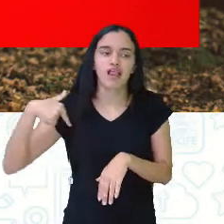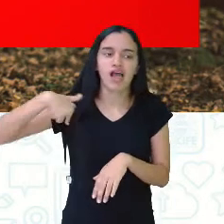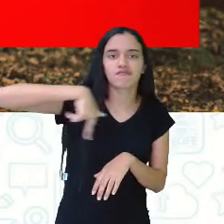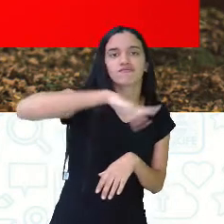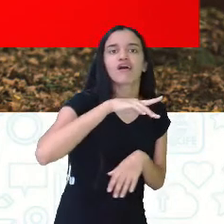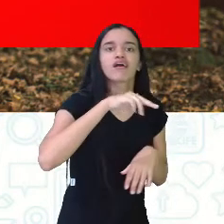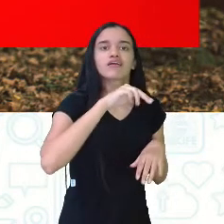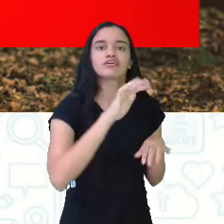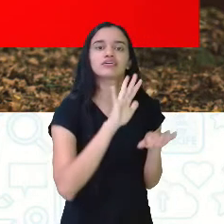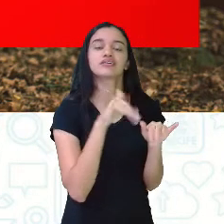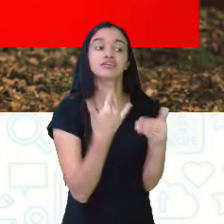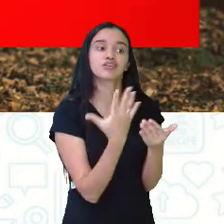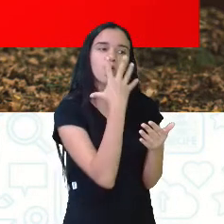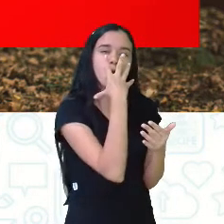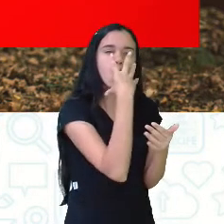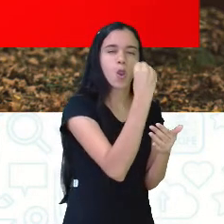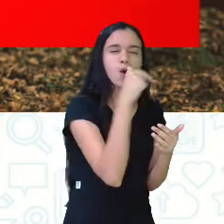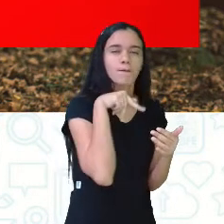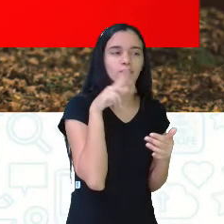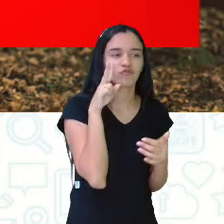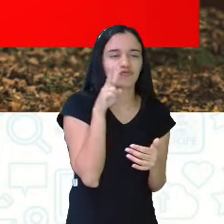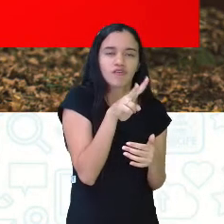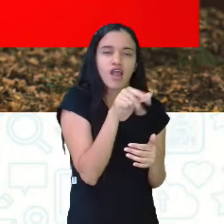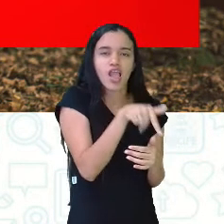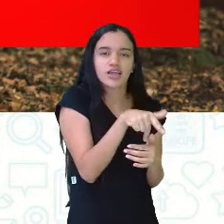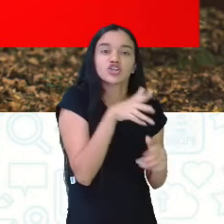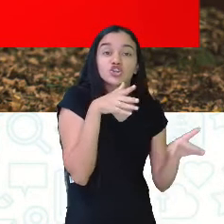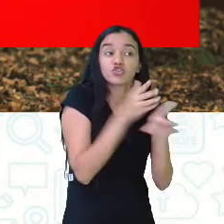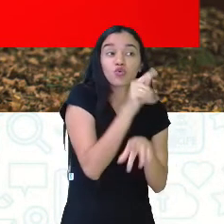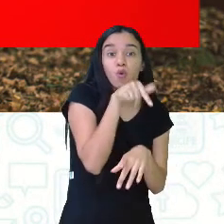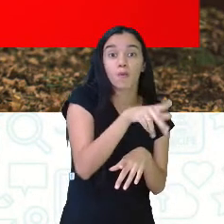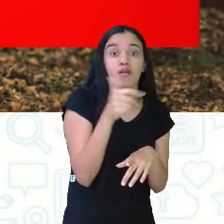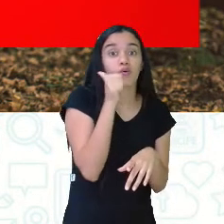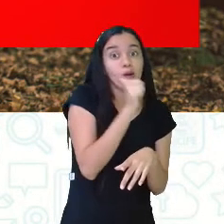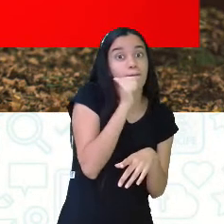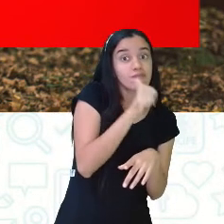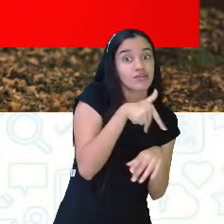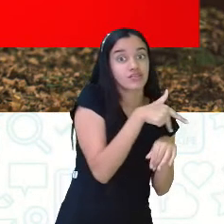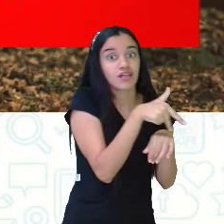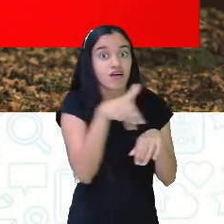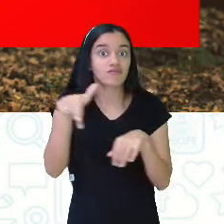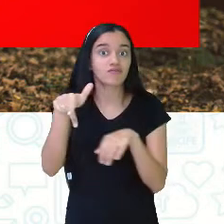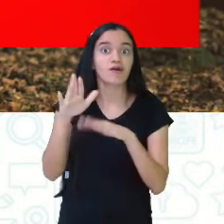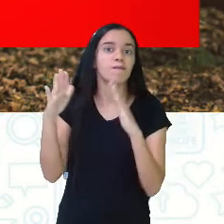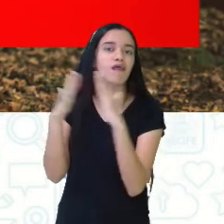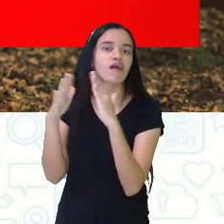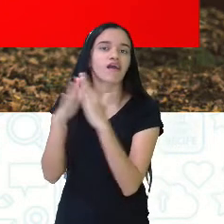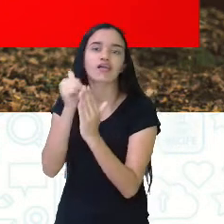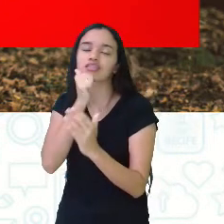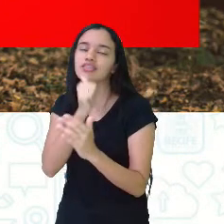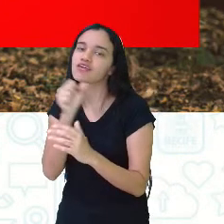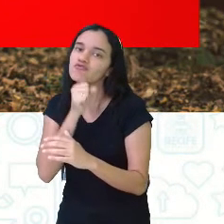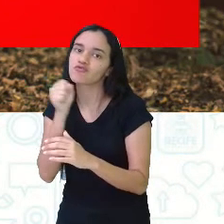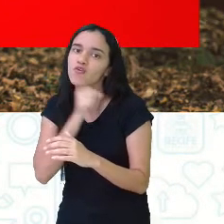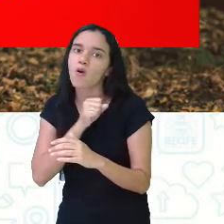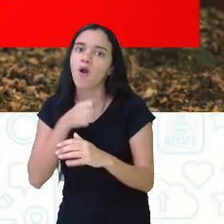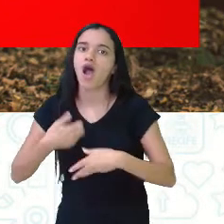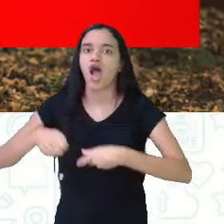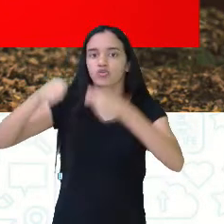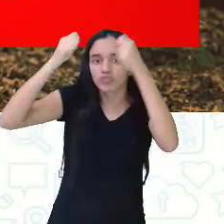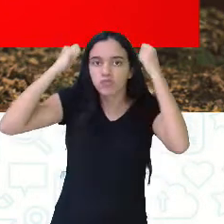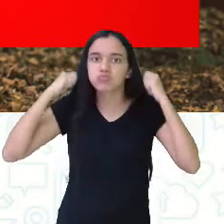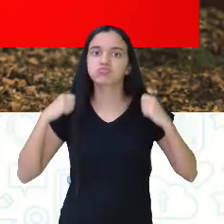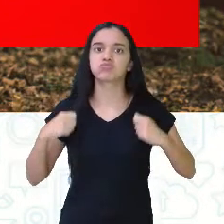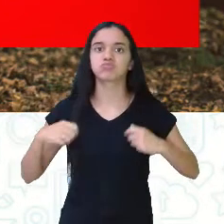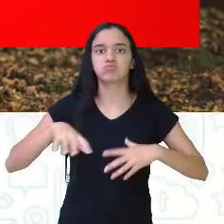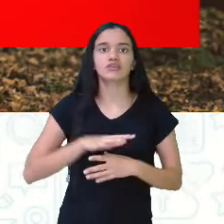o lobo descobre para onde ela vai. E aí vai e se disfarça da avó da Chapeuzinho porque